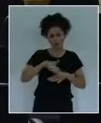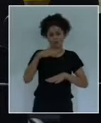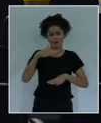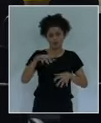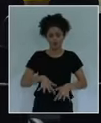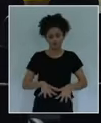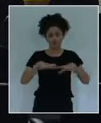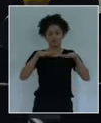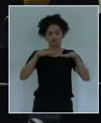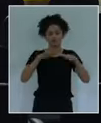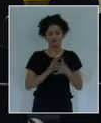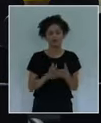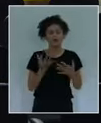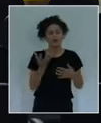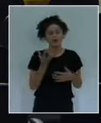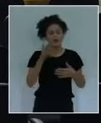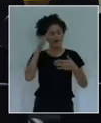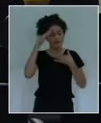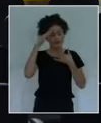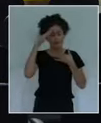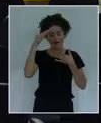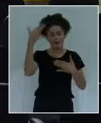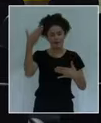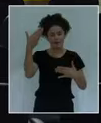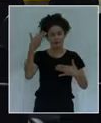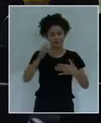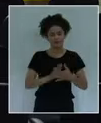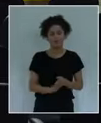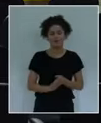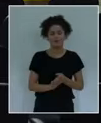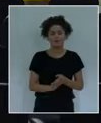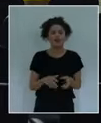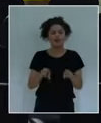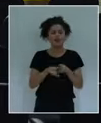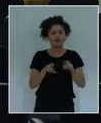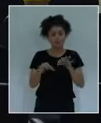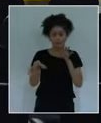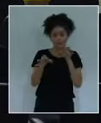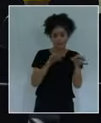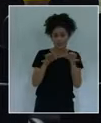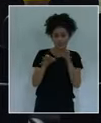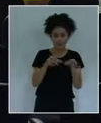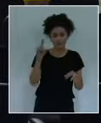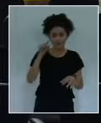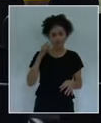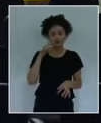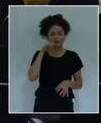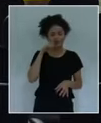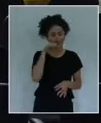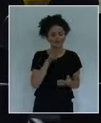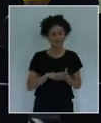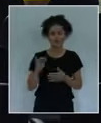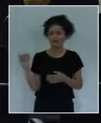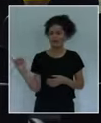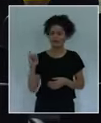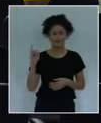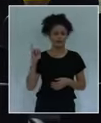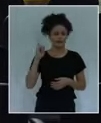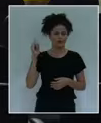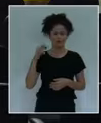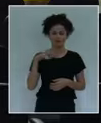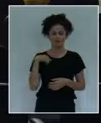mesmo, enaltecer o que Fiota falou aqui a respeito do plano, né? A hora que a gente vê ele em uso, ele em prática, que a gente vê